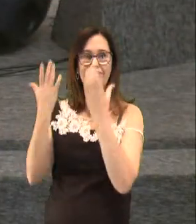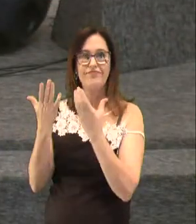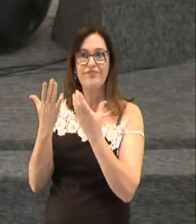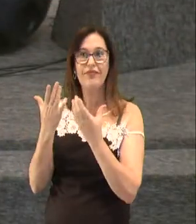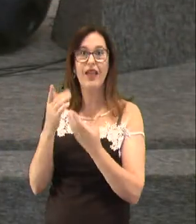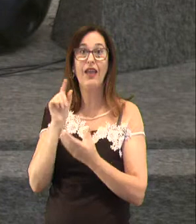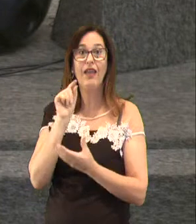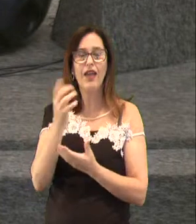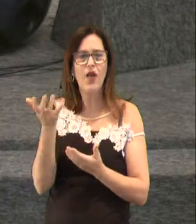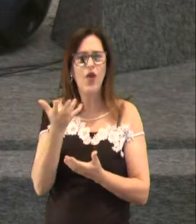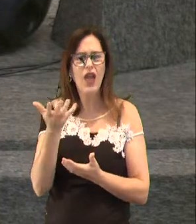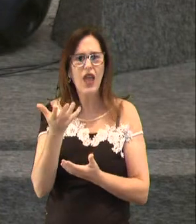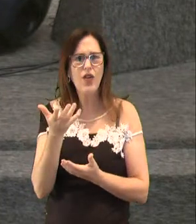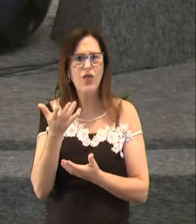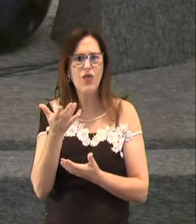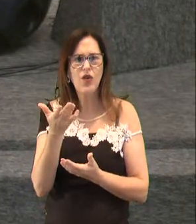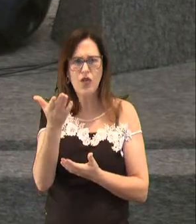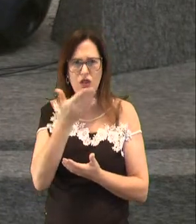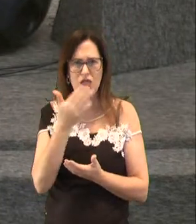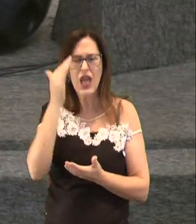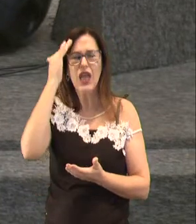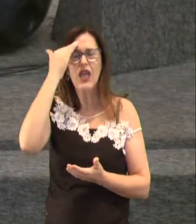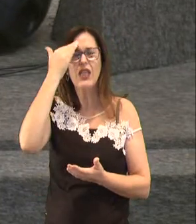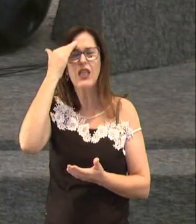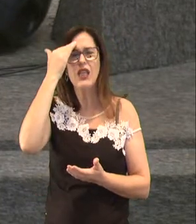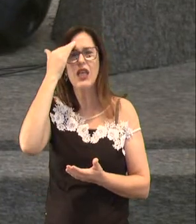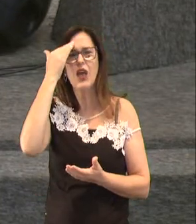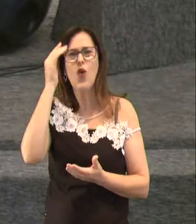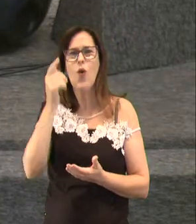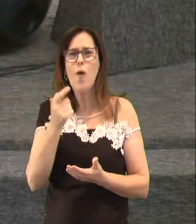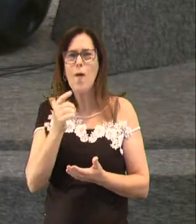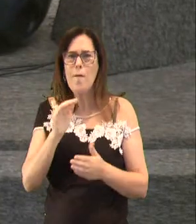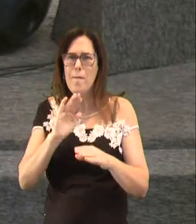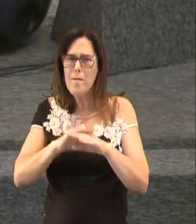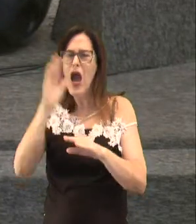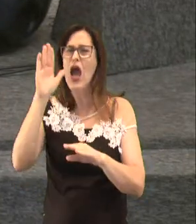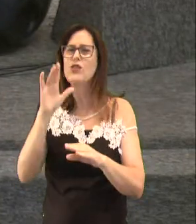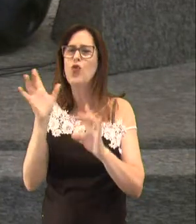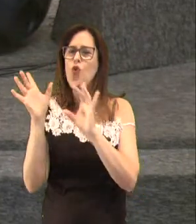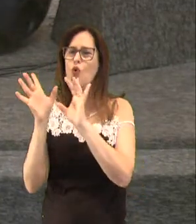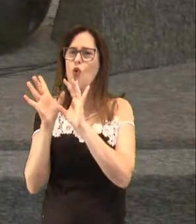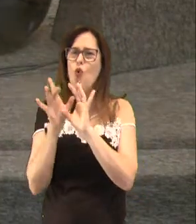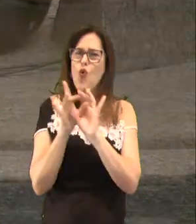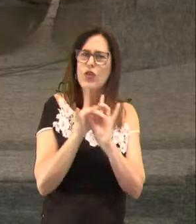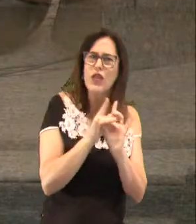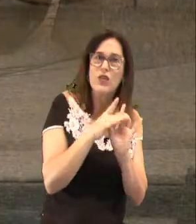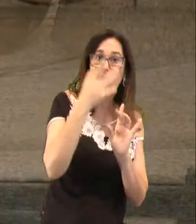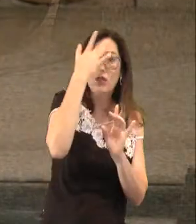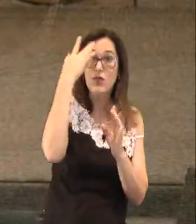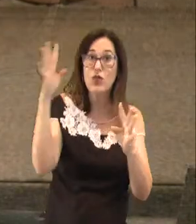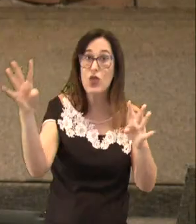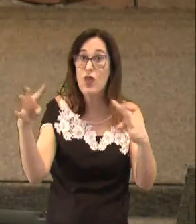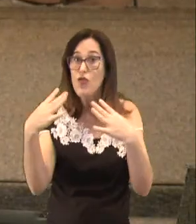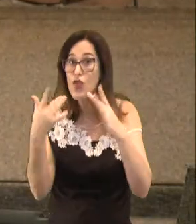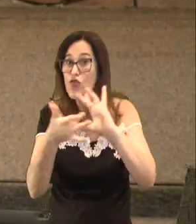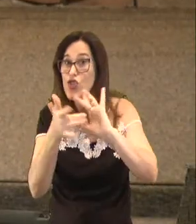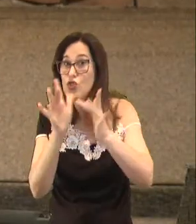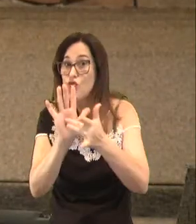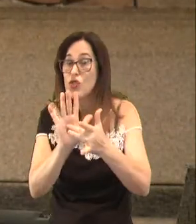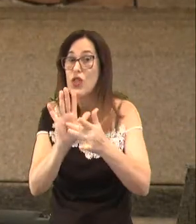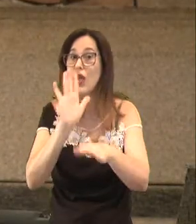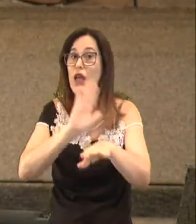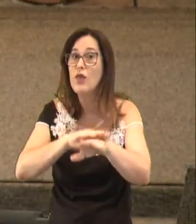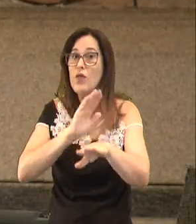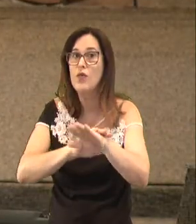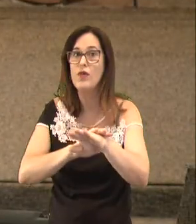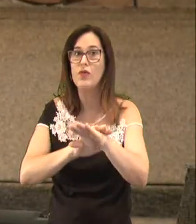aqui eu quero chamar você a entender mais um pouco do contexto daqueles que ouviam Jesus naquele momento.